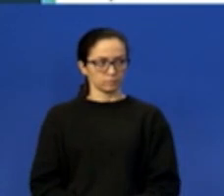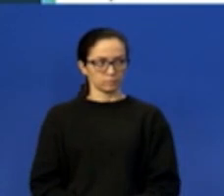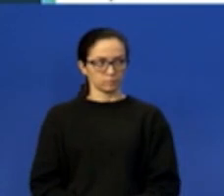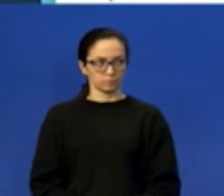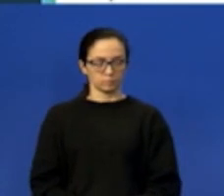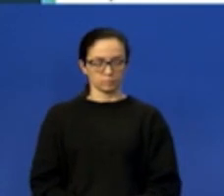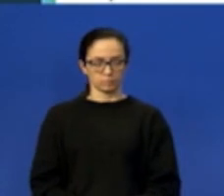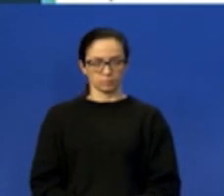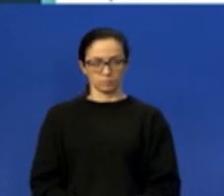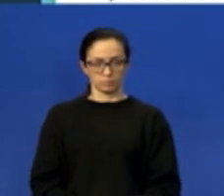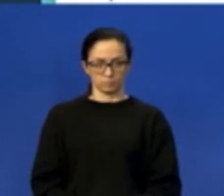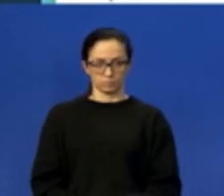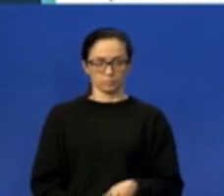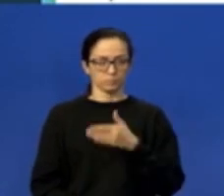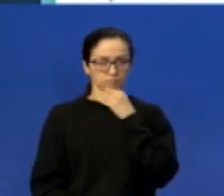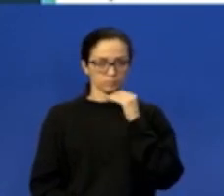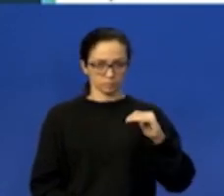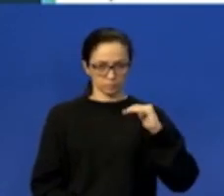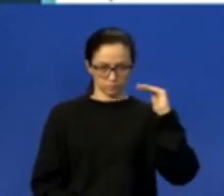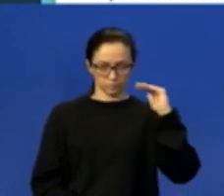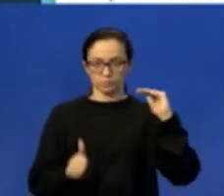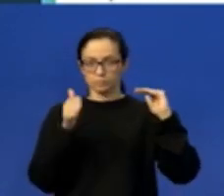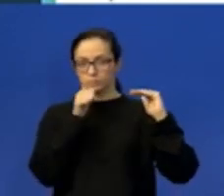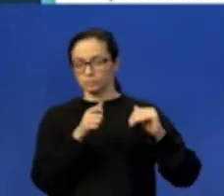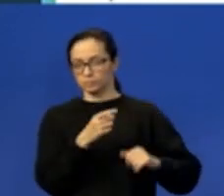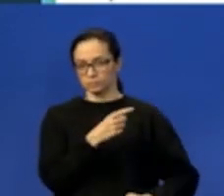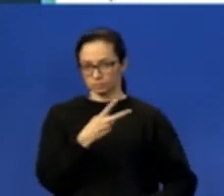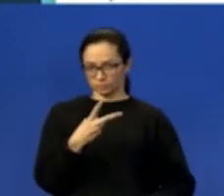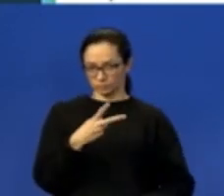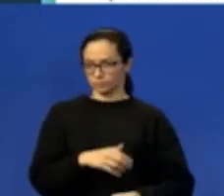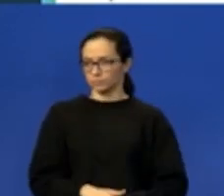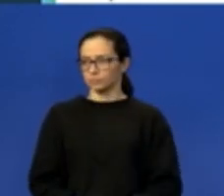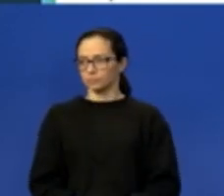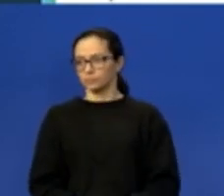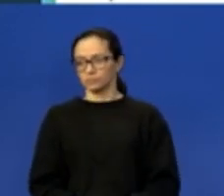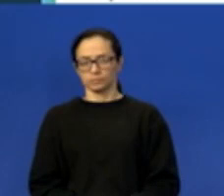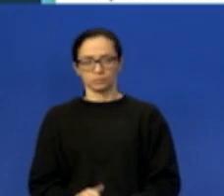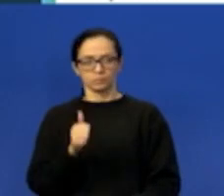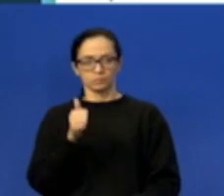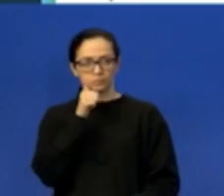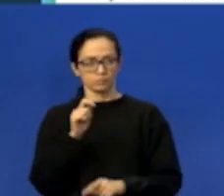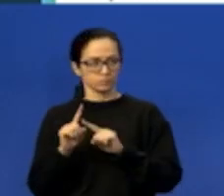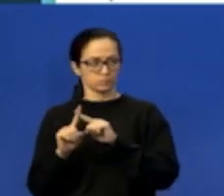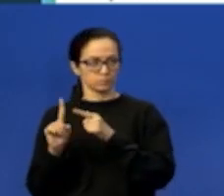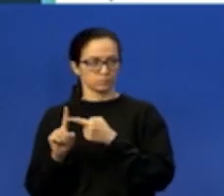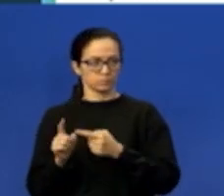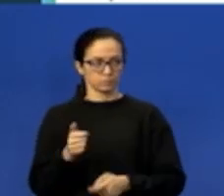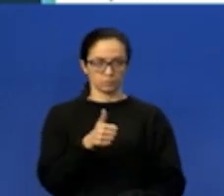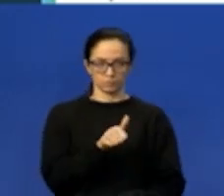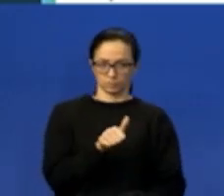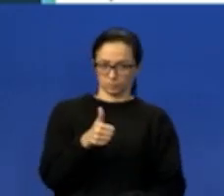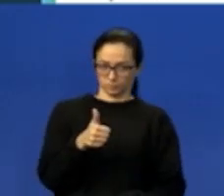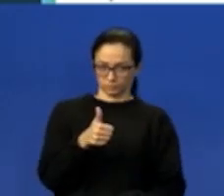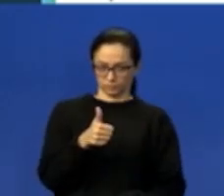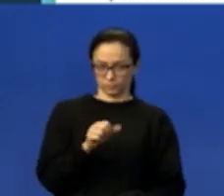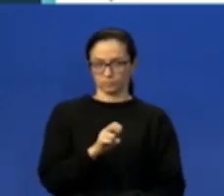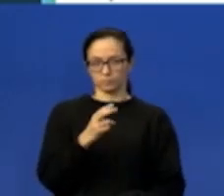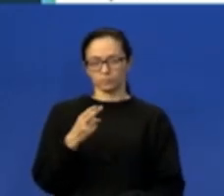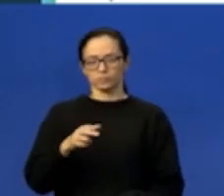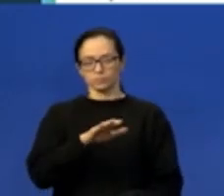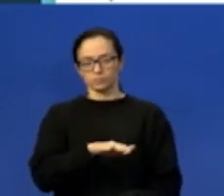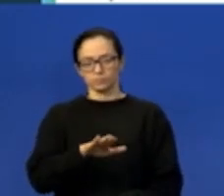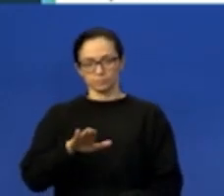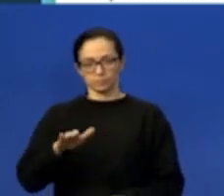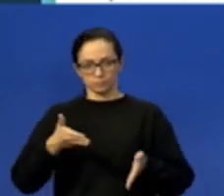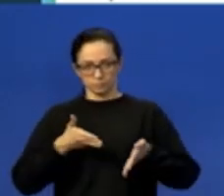desculpe, 12 na mulher adulta, 11 na mulher grávida, 11 também em crianças de